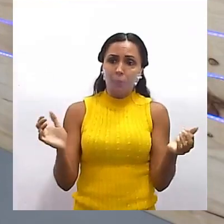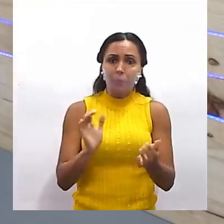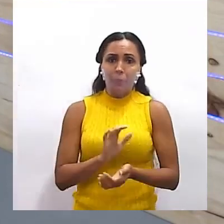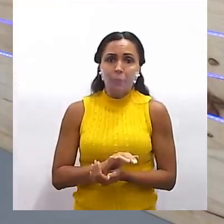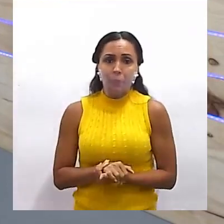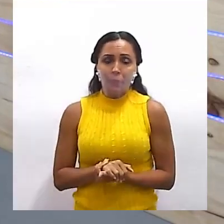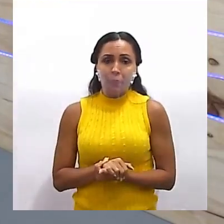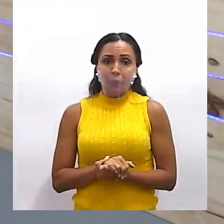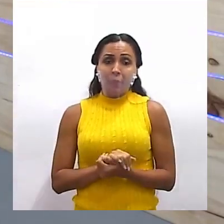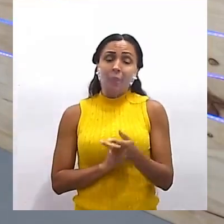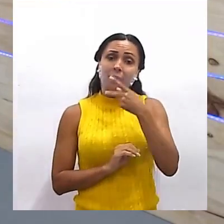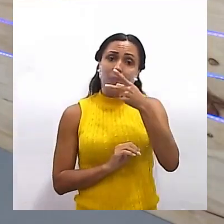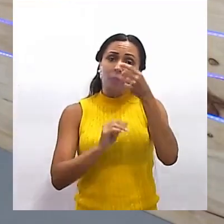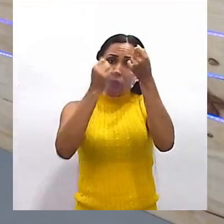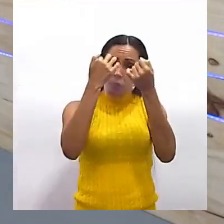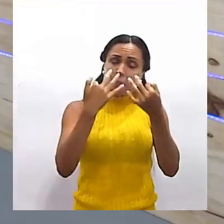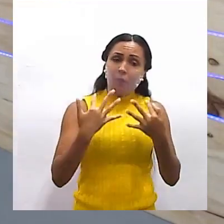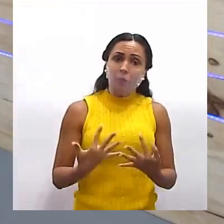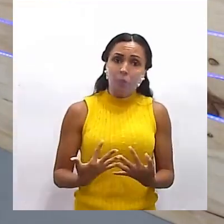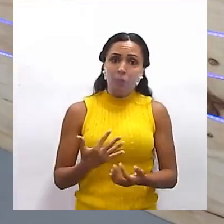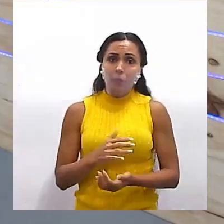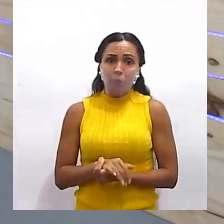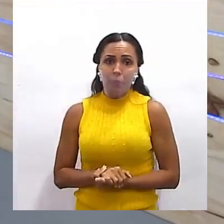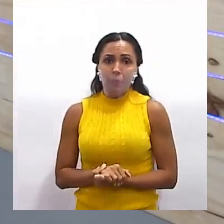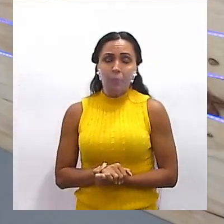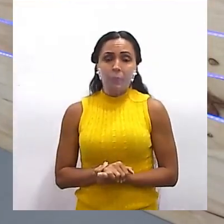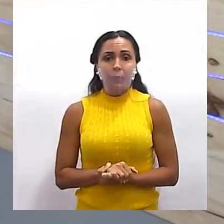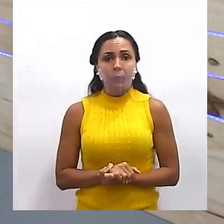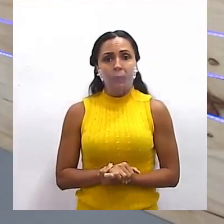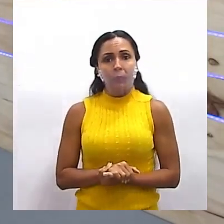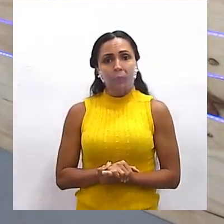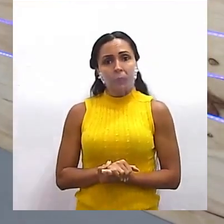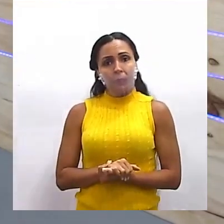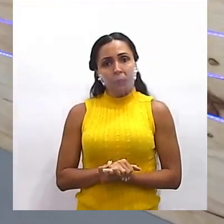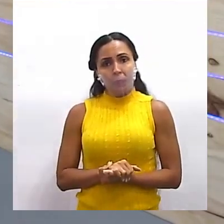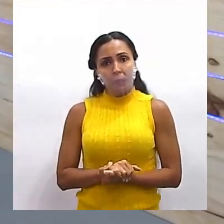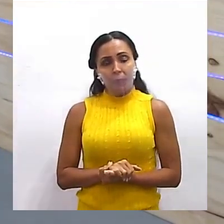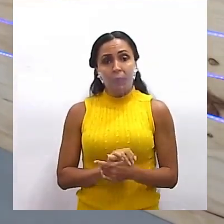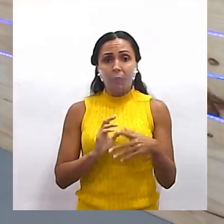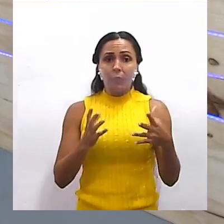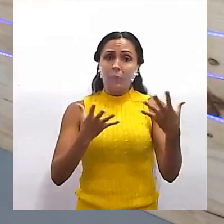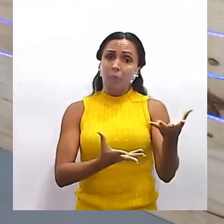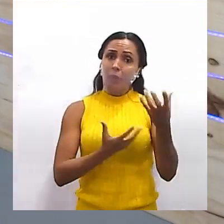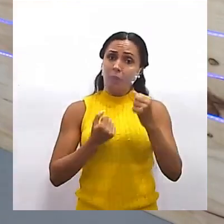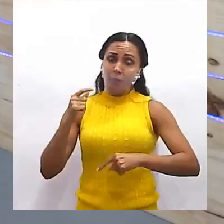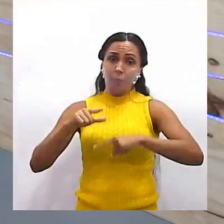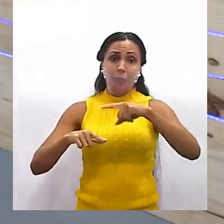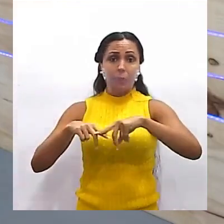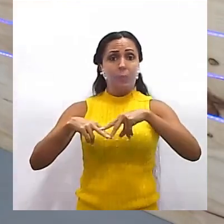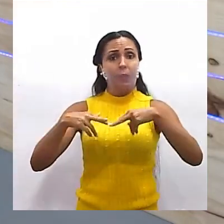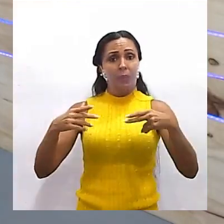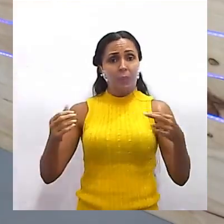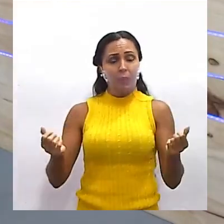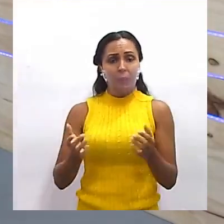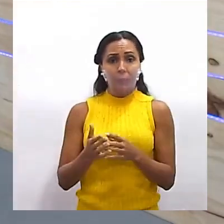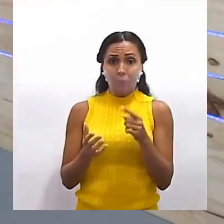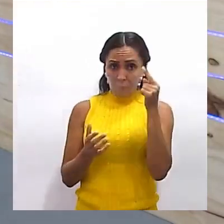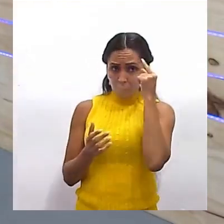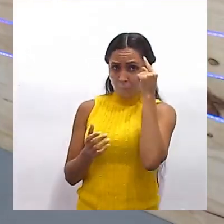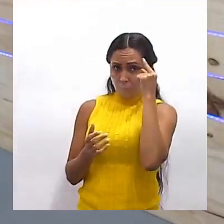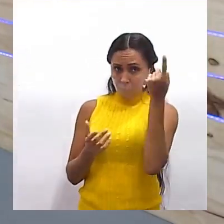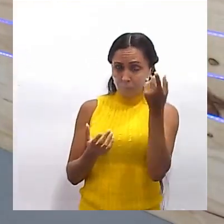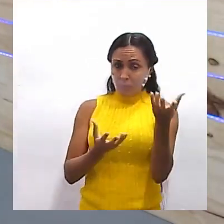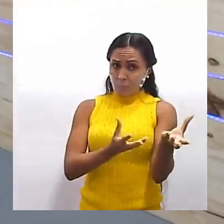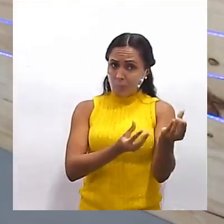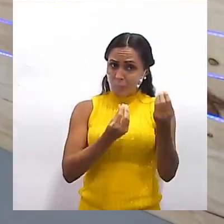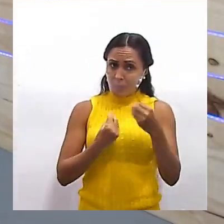aqui também, é um fator que, de quem está recebendo o material, imagina você vai receber um material,